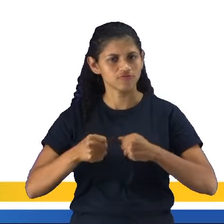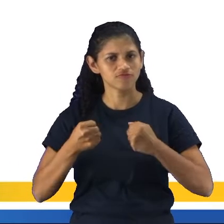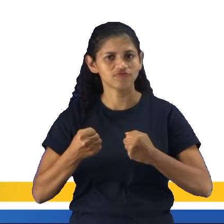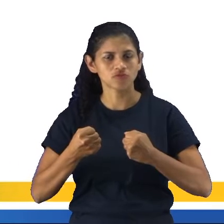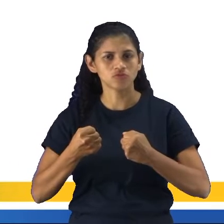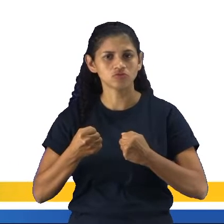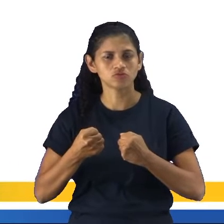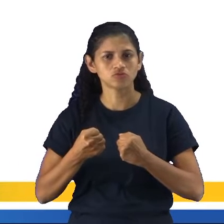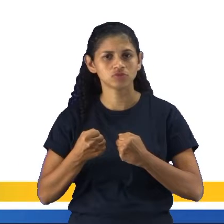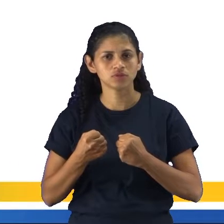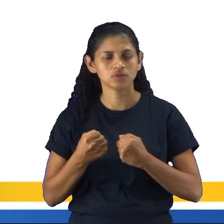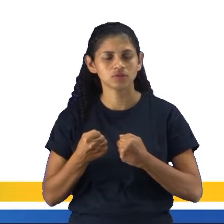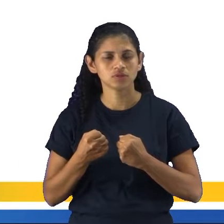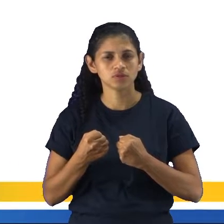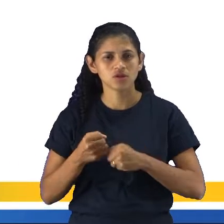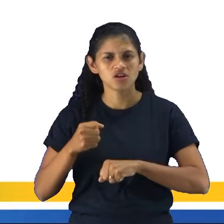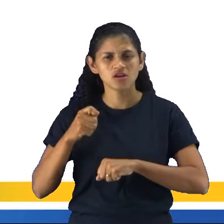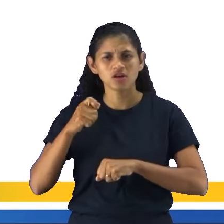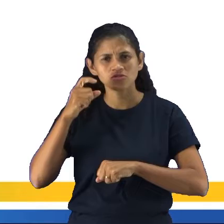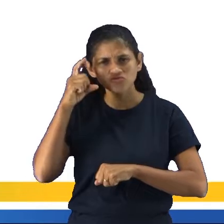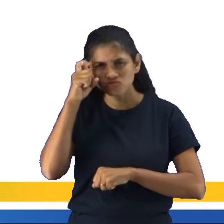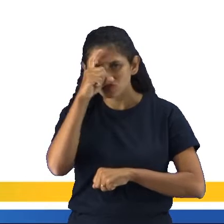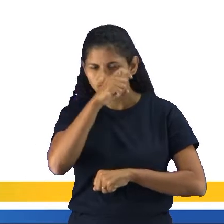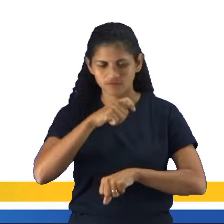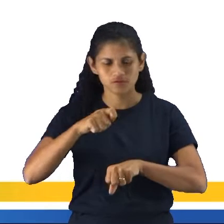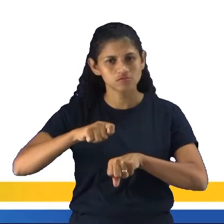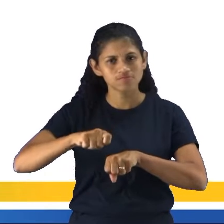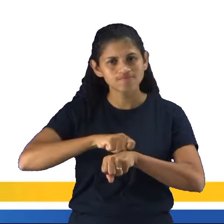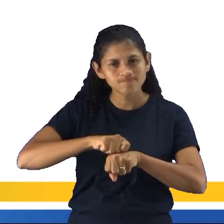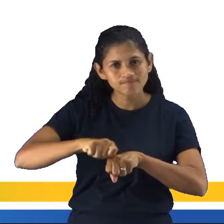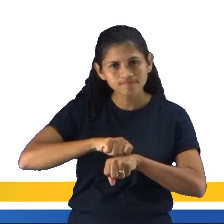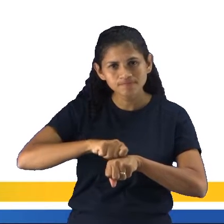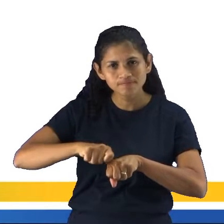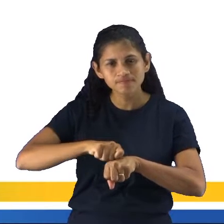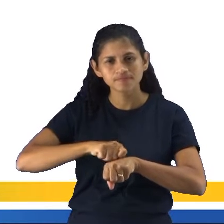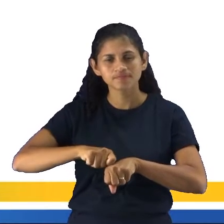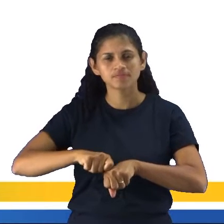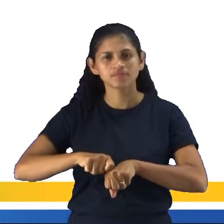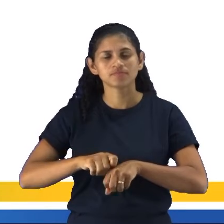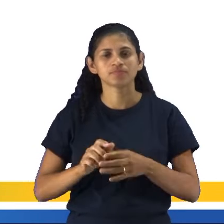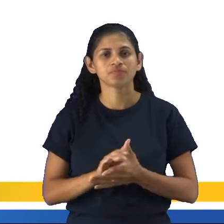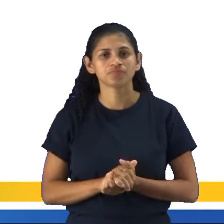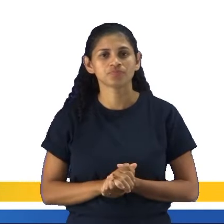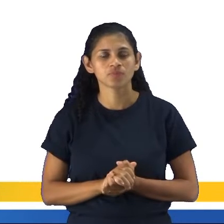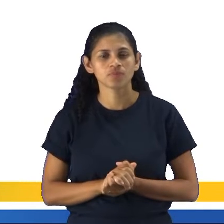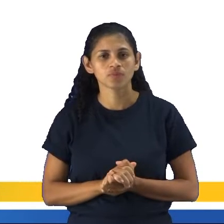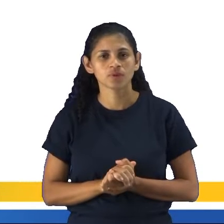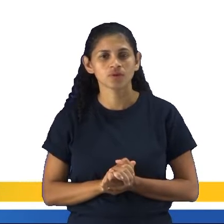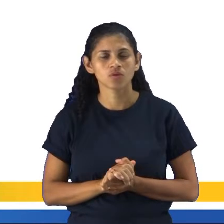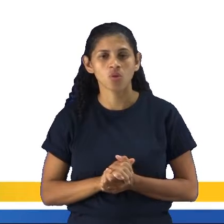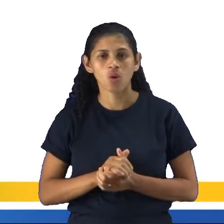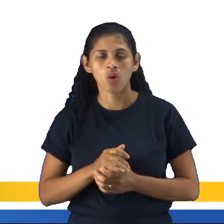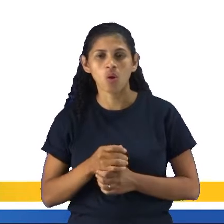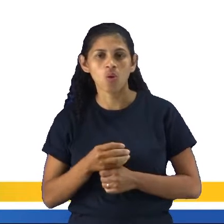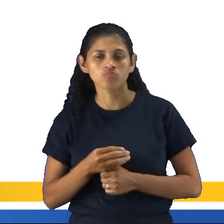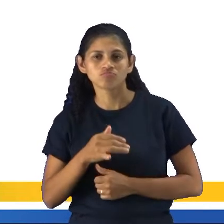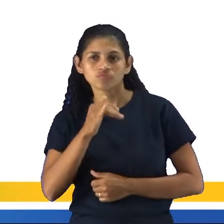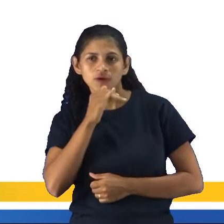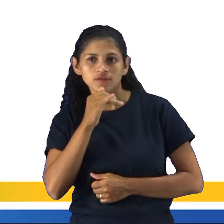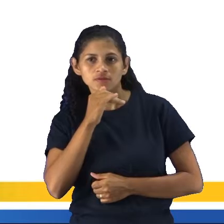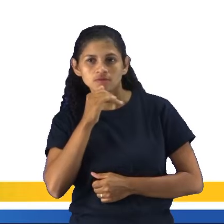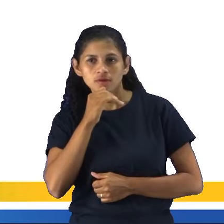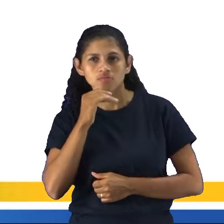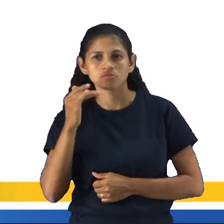resistente ao ponto de ser difícil riscar esse material, como essas pedras, né?